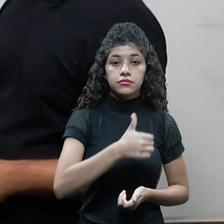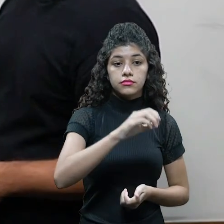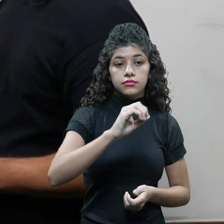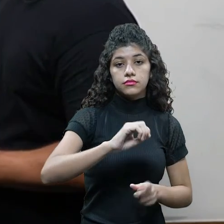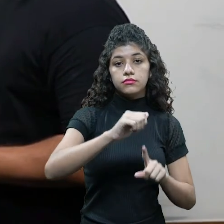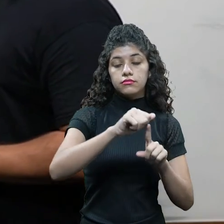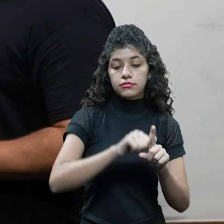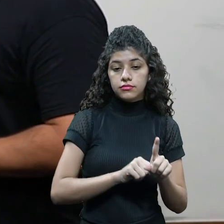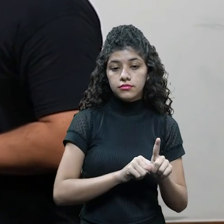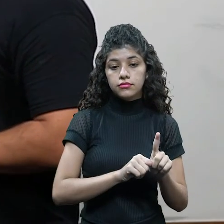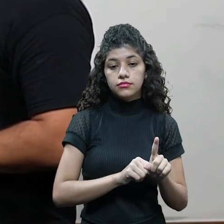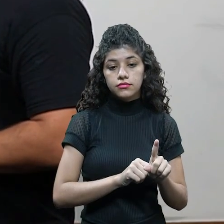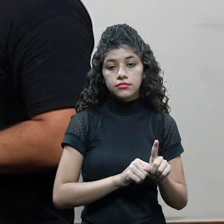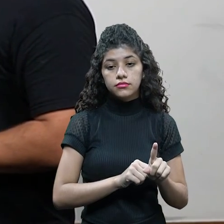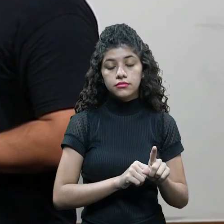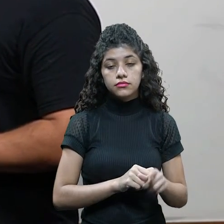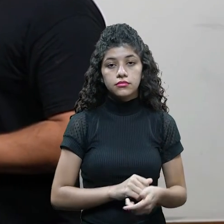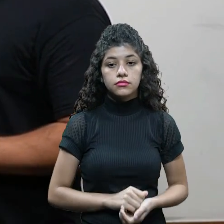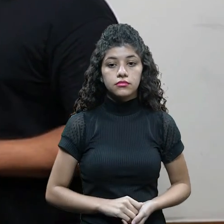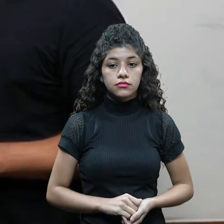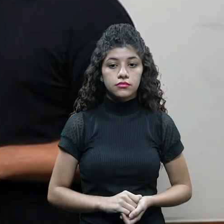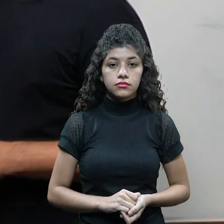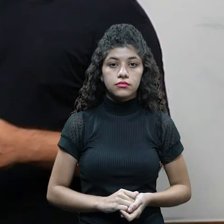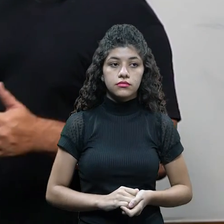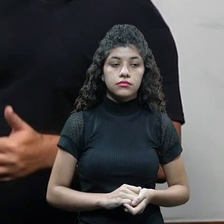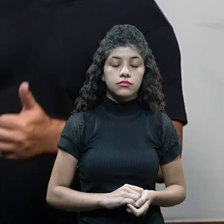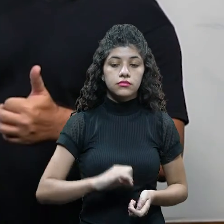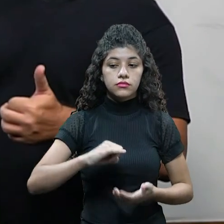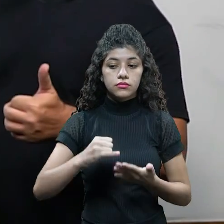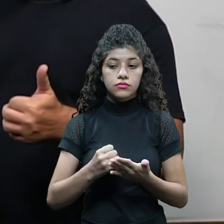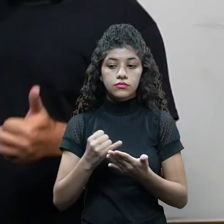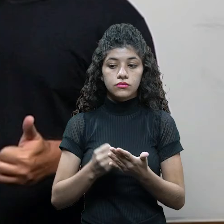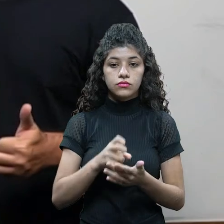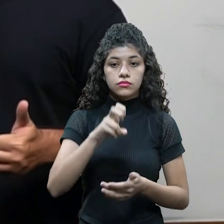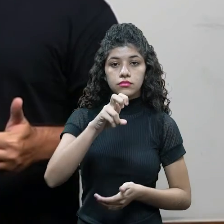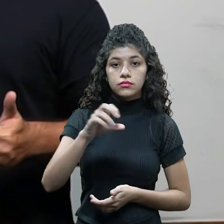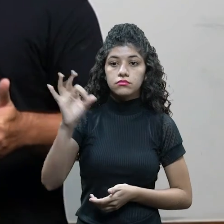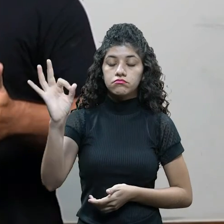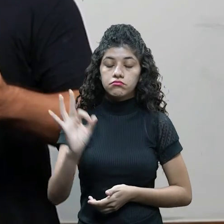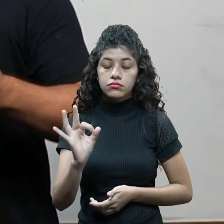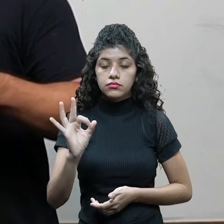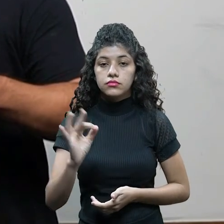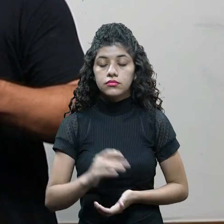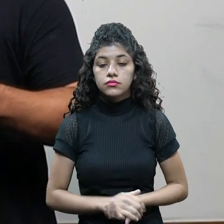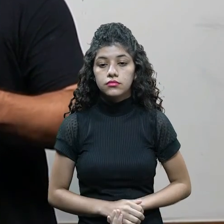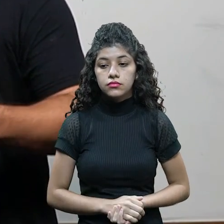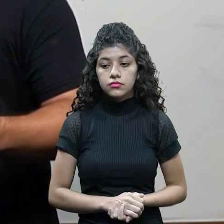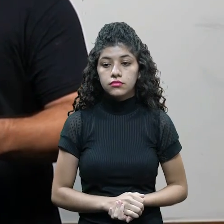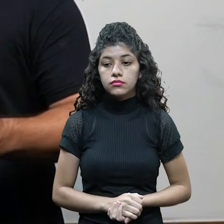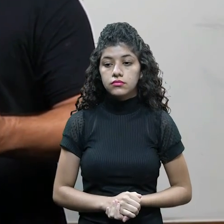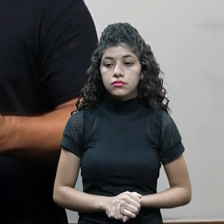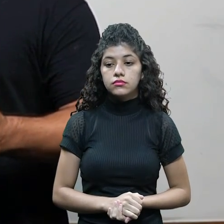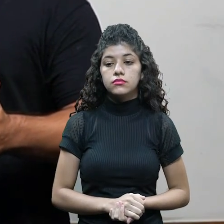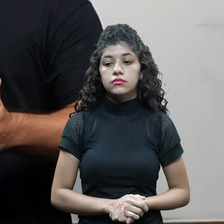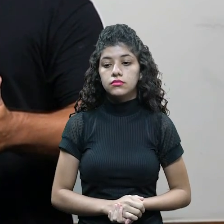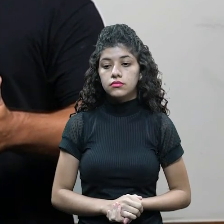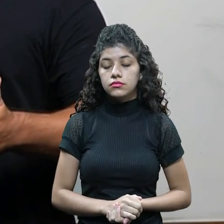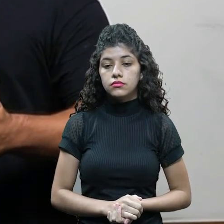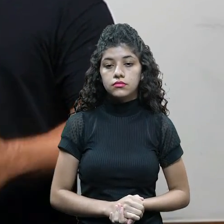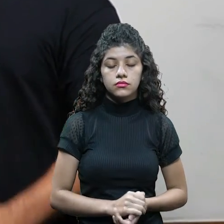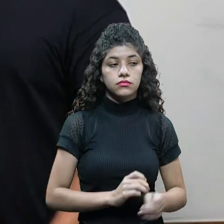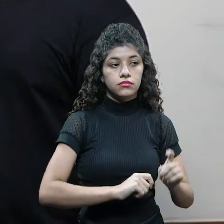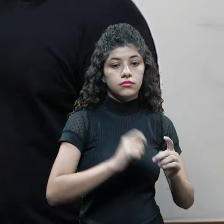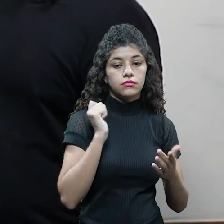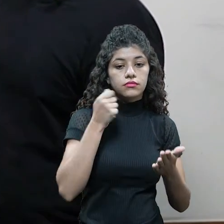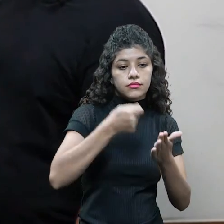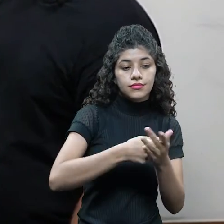meses, onde a taxa de juros era de 5%. Então vamos lá, 10 mil, 5% de juros ao mês, para se pagar em 10